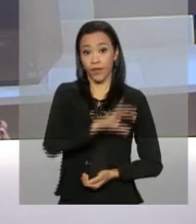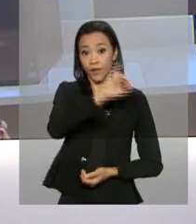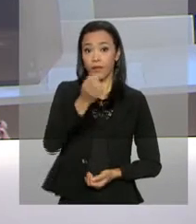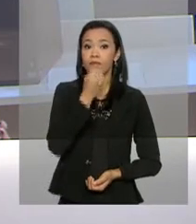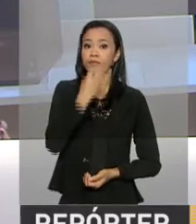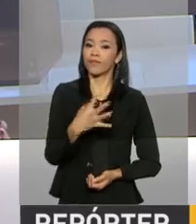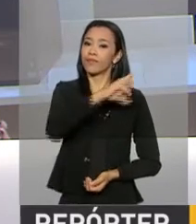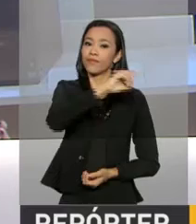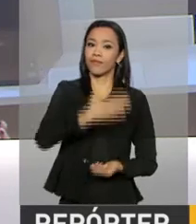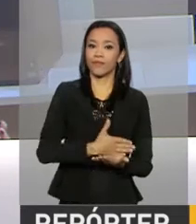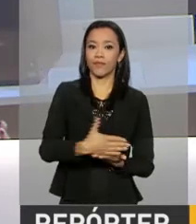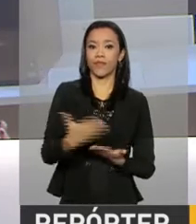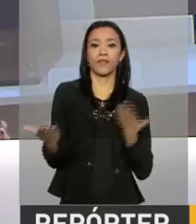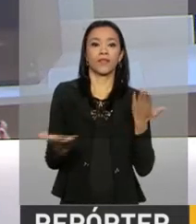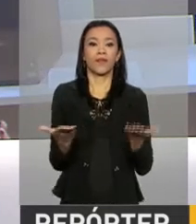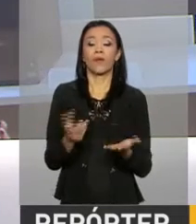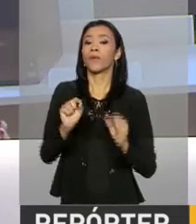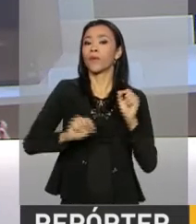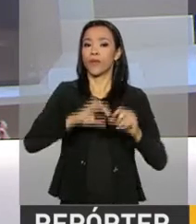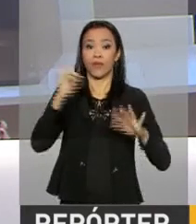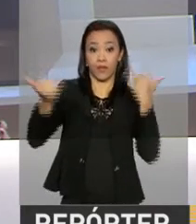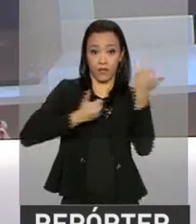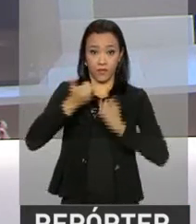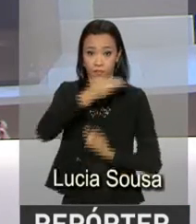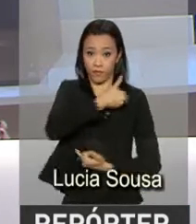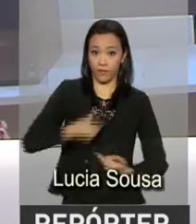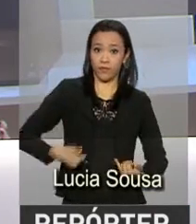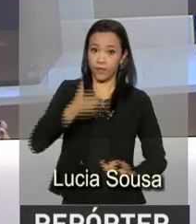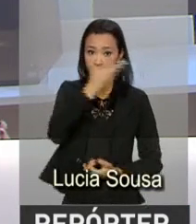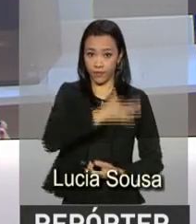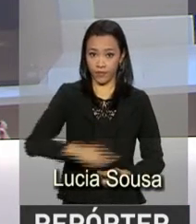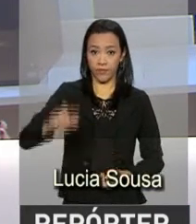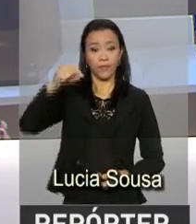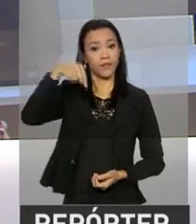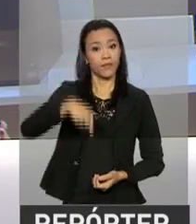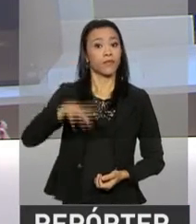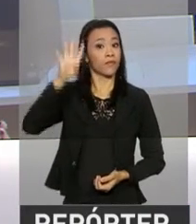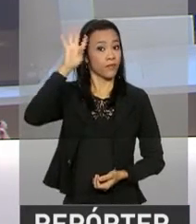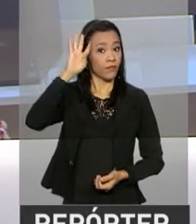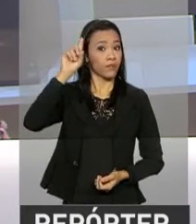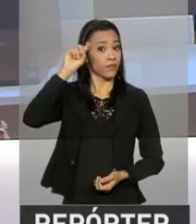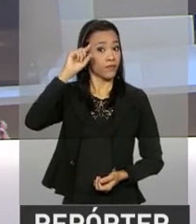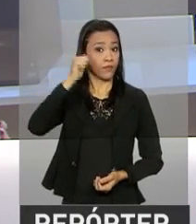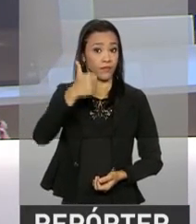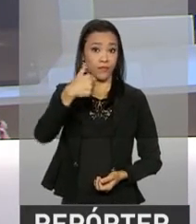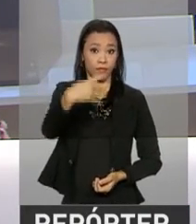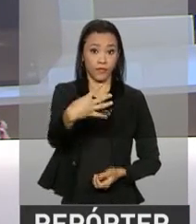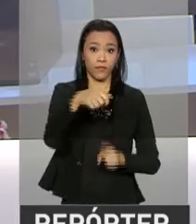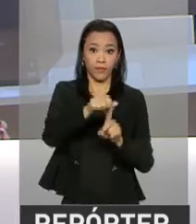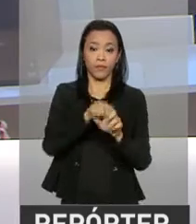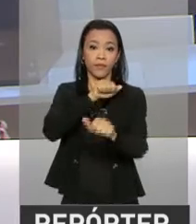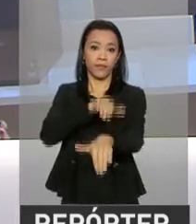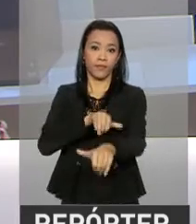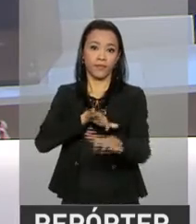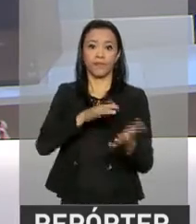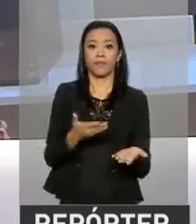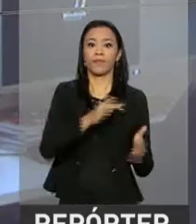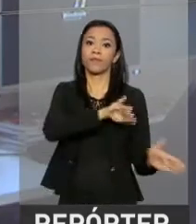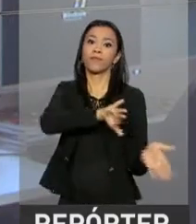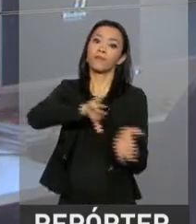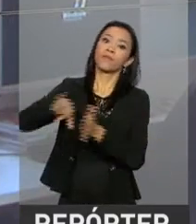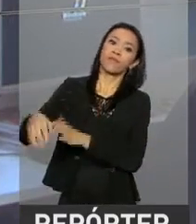o Olá bom dia começa agora o repórter NBR e as notícias do Governo Federal desta quarta-feira 14 de